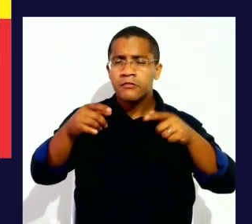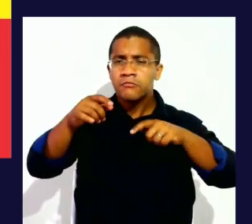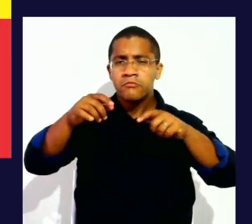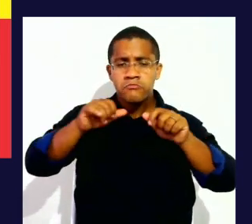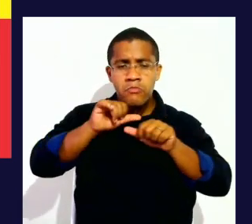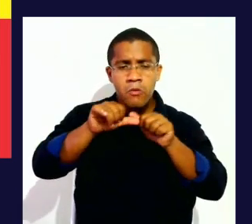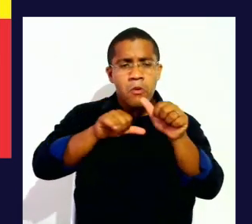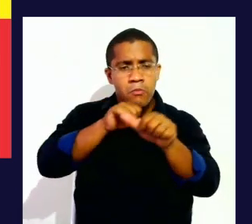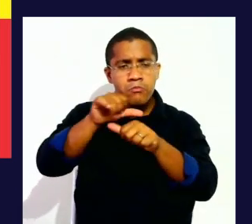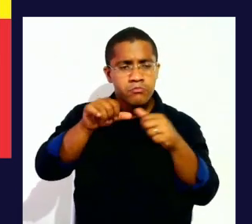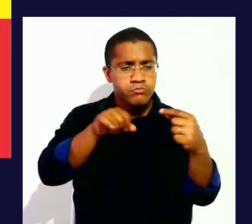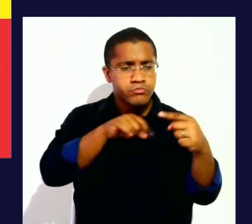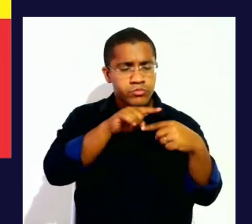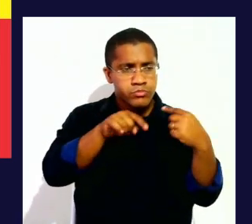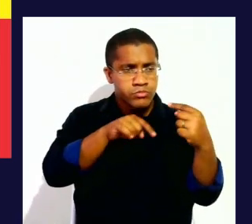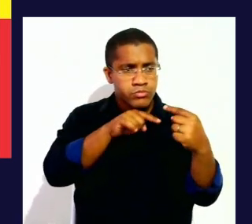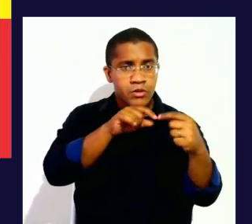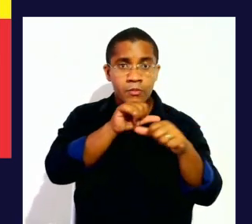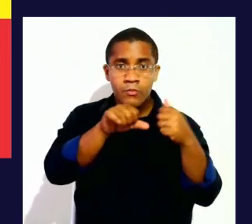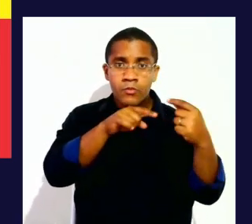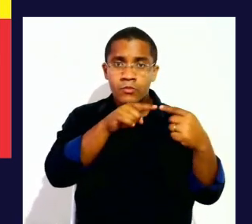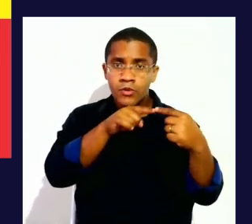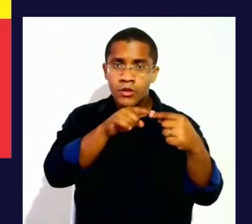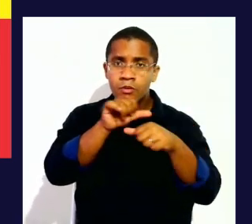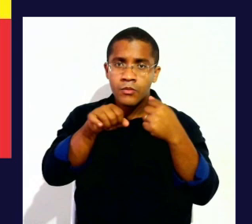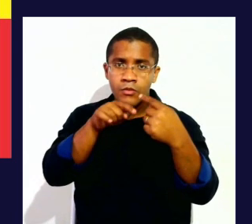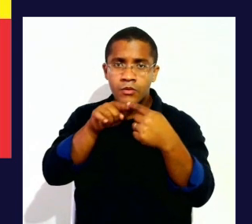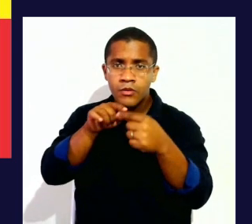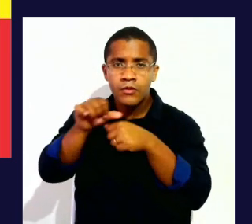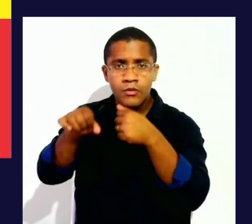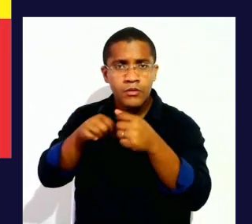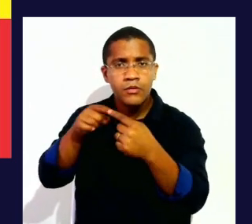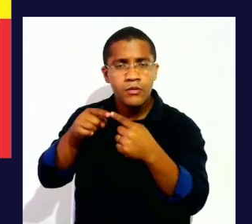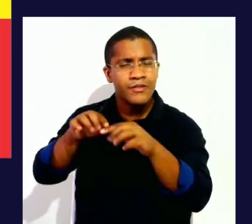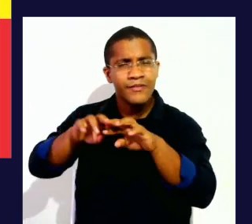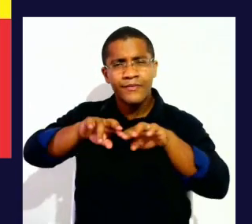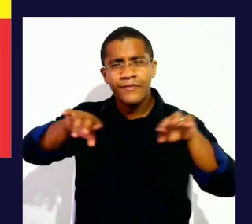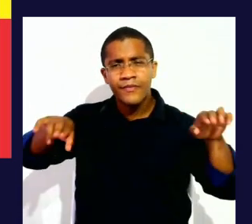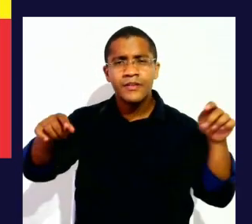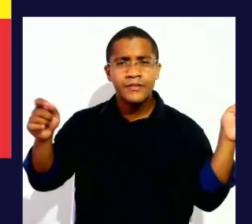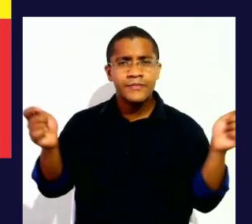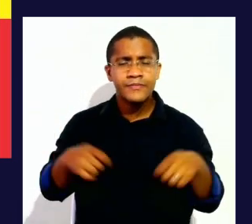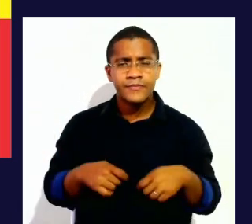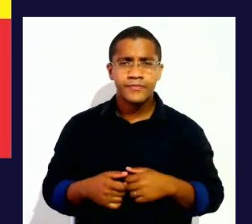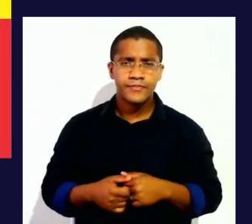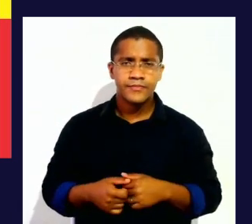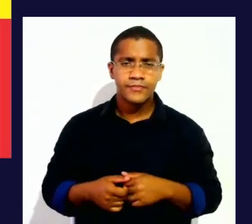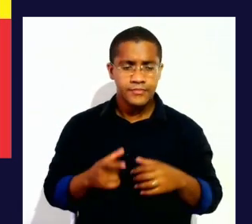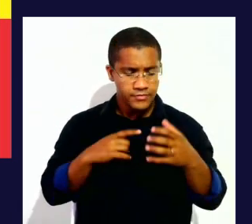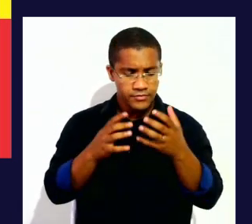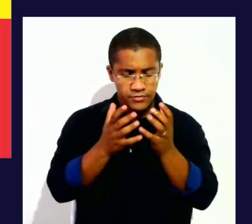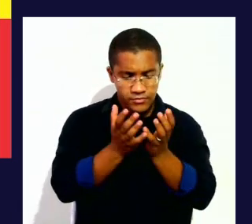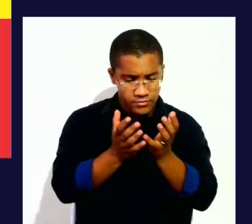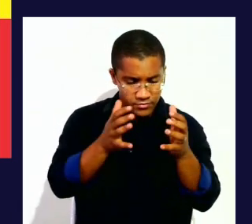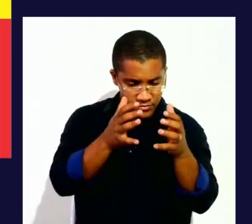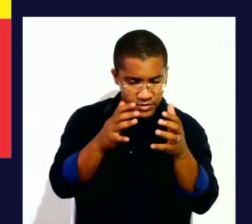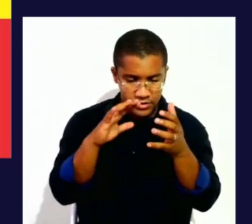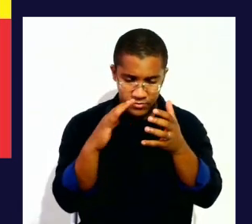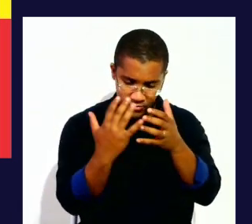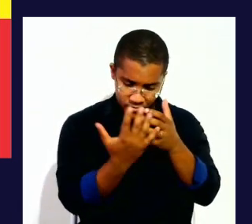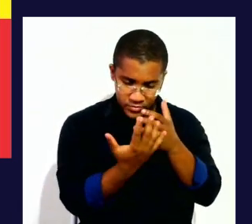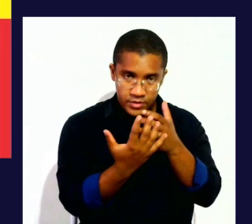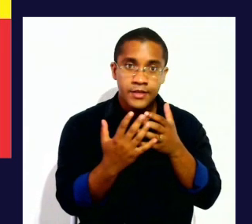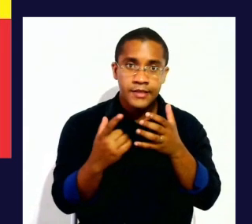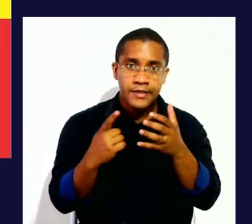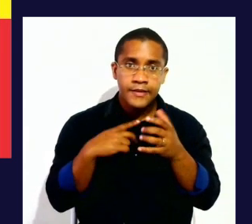qualquer tamanho, para qualquer forma da superfície, que vai ter uma variedade de revestimentos. Eles vão ser usados